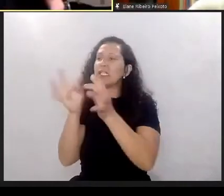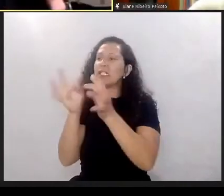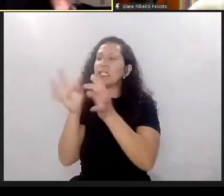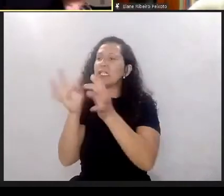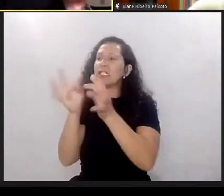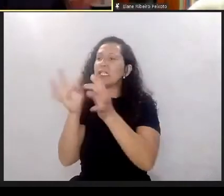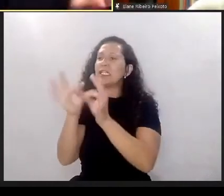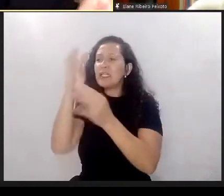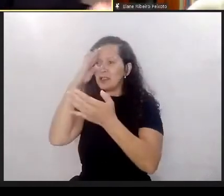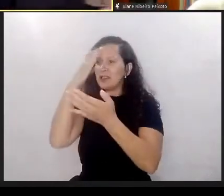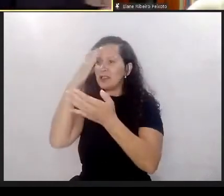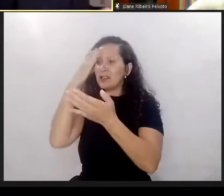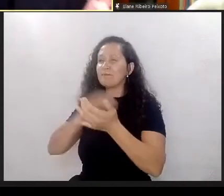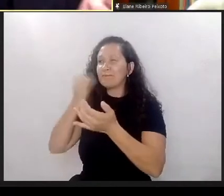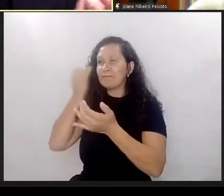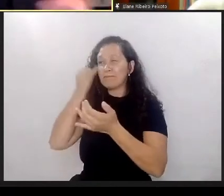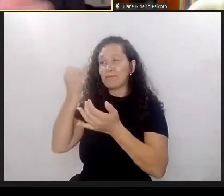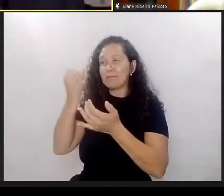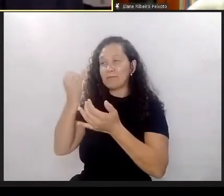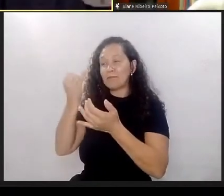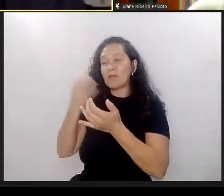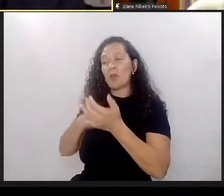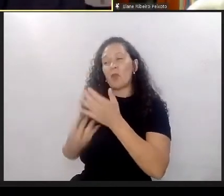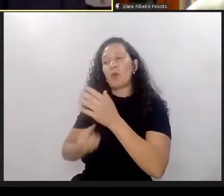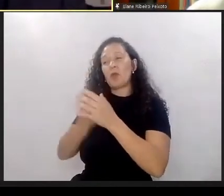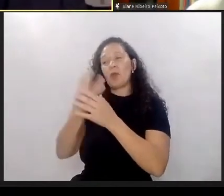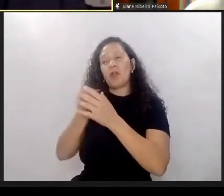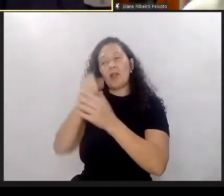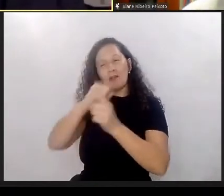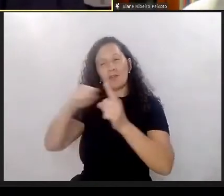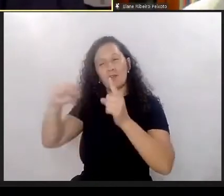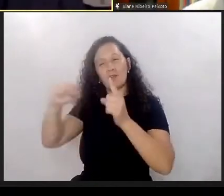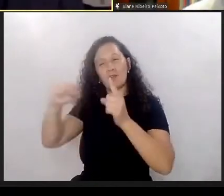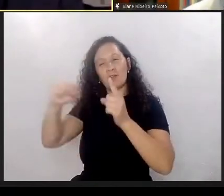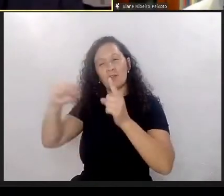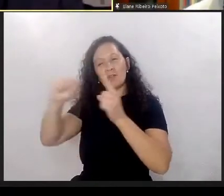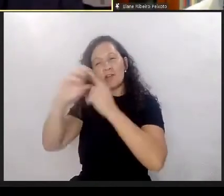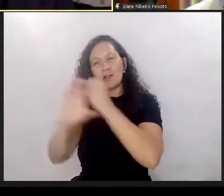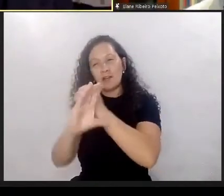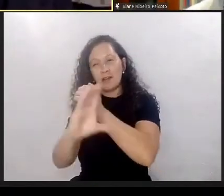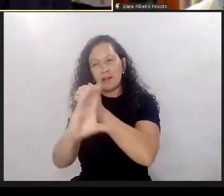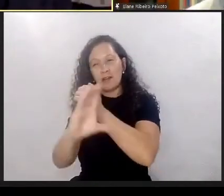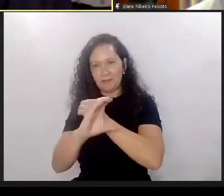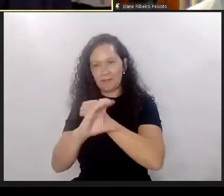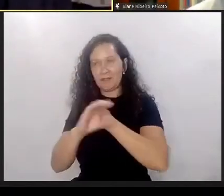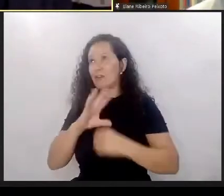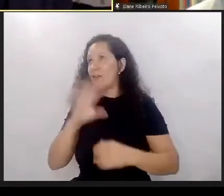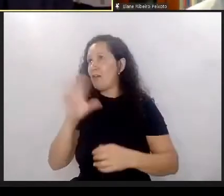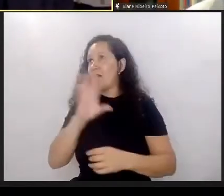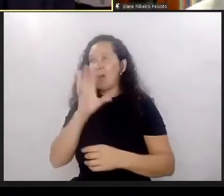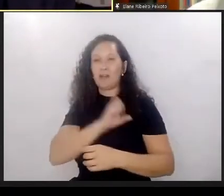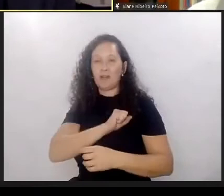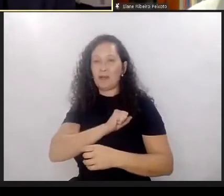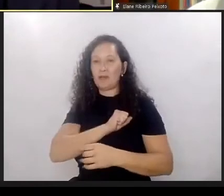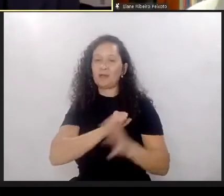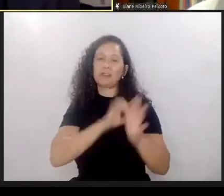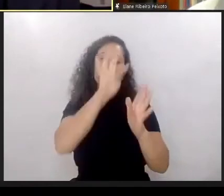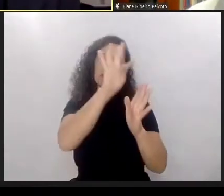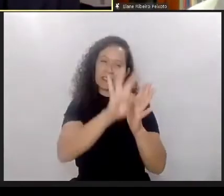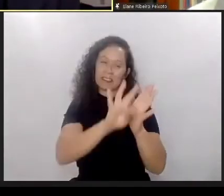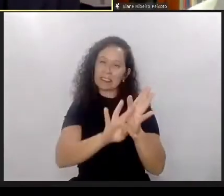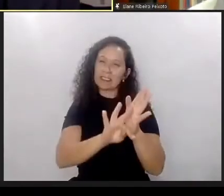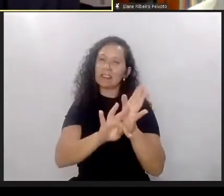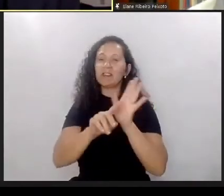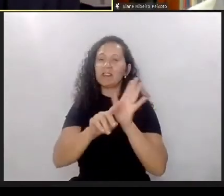sociedade civil. É isso, foi o fundador da sociedade civil. Eu adoro essa passagem, porque realmente mostra que alguns dos conceitos que a gente